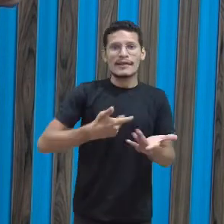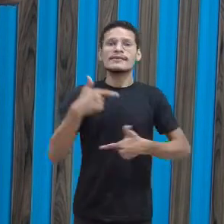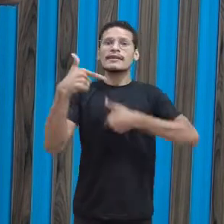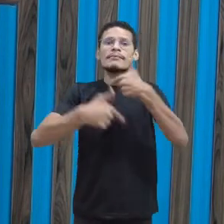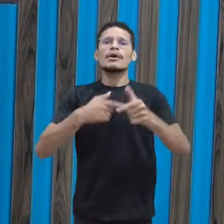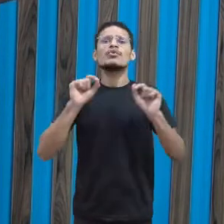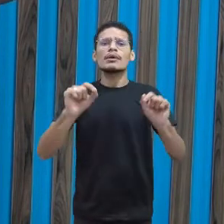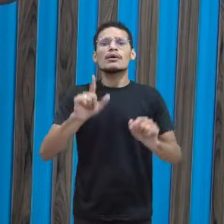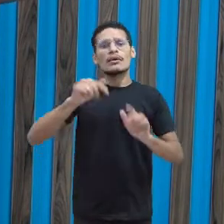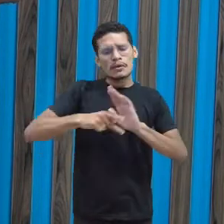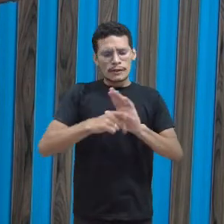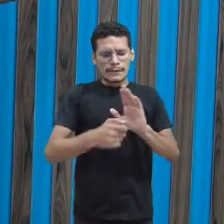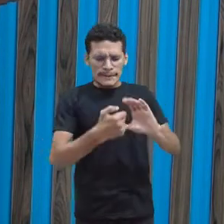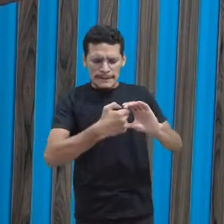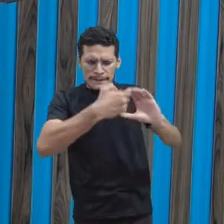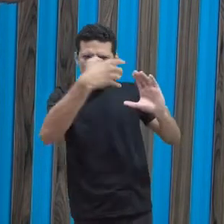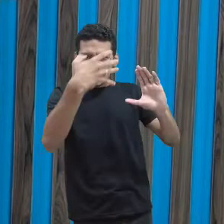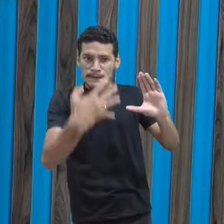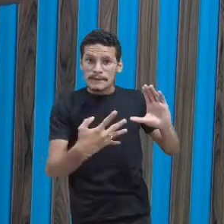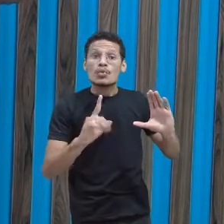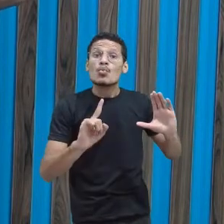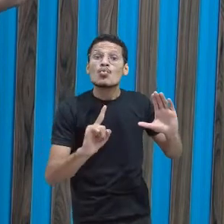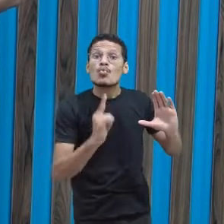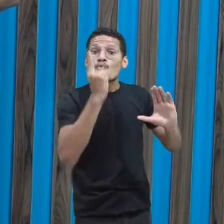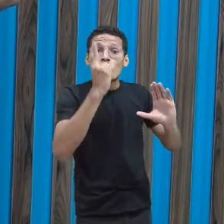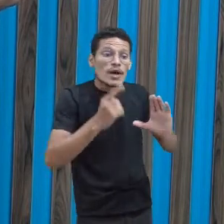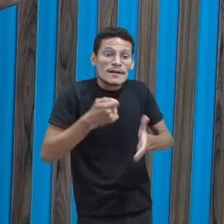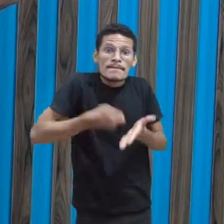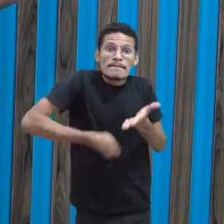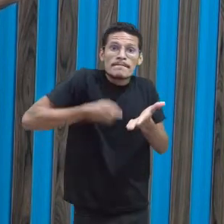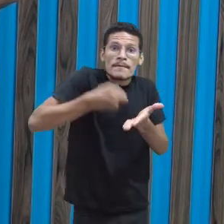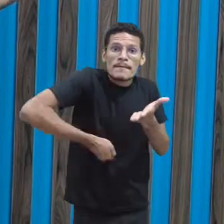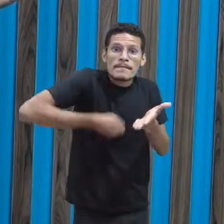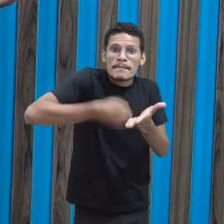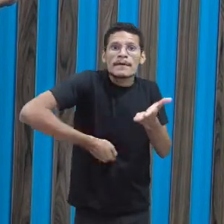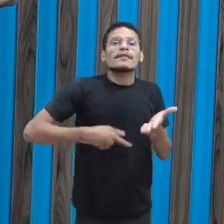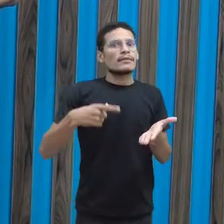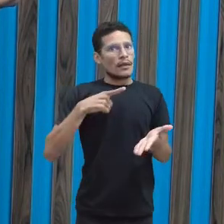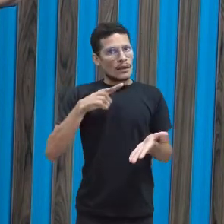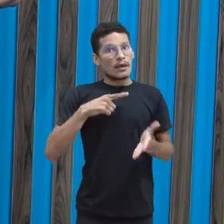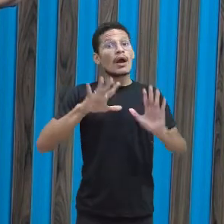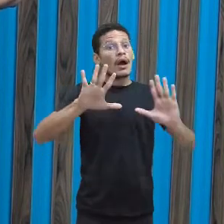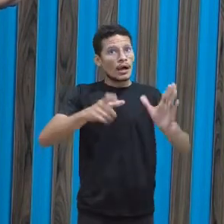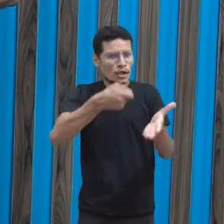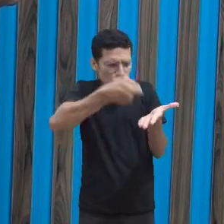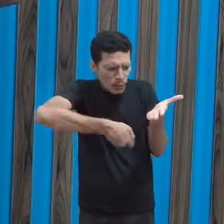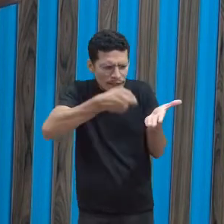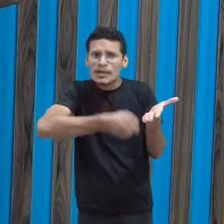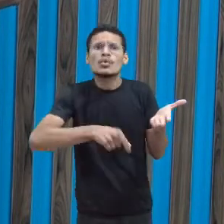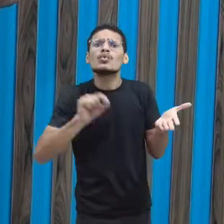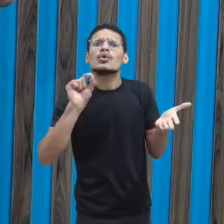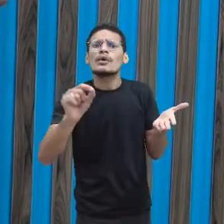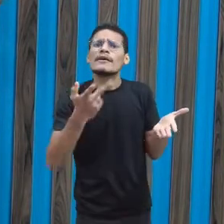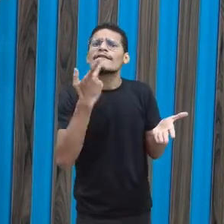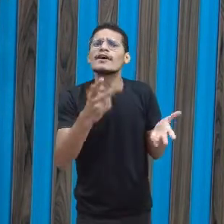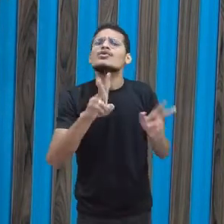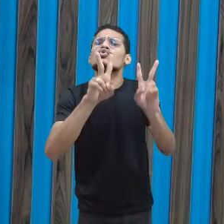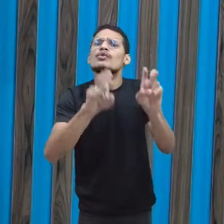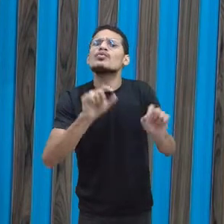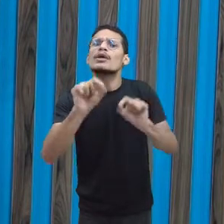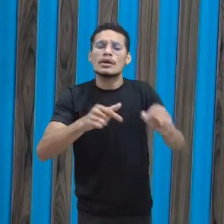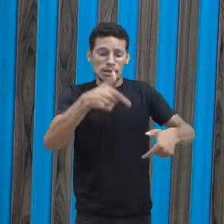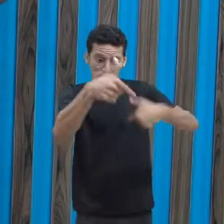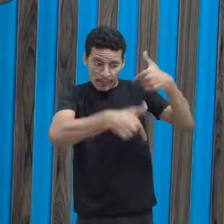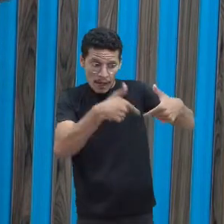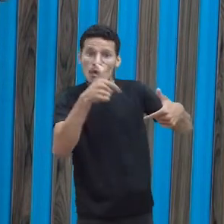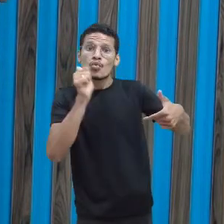elas caracterizavam por uma extrema exploração. E quando eu falo dessa extrema exploração, eu me refiro ao fato de que o trabalhador